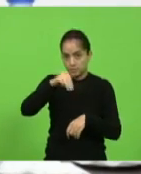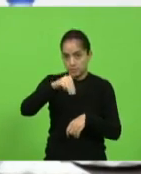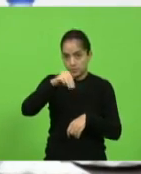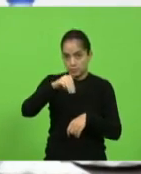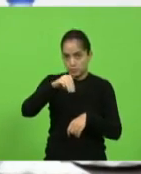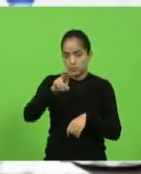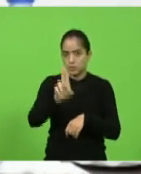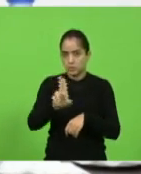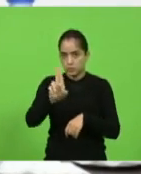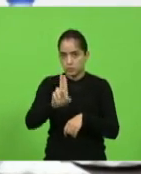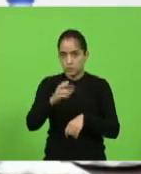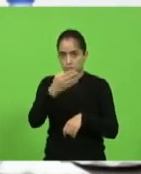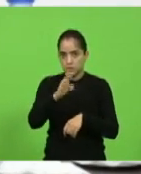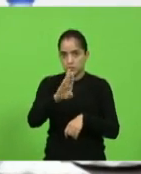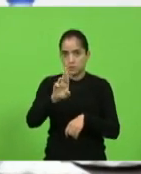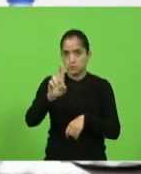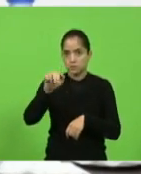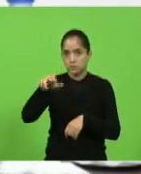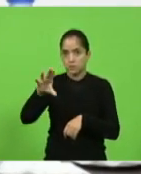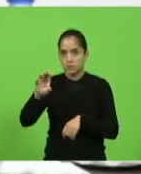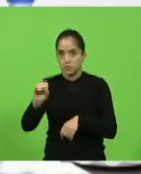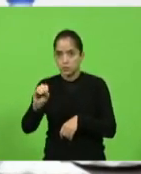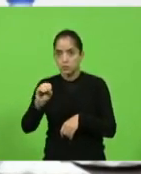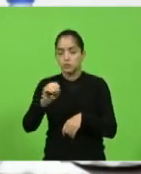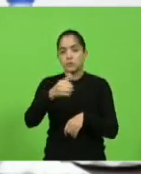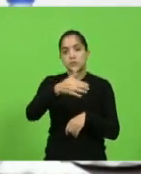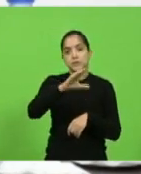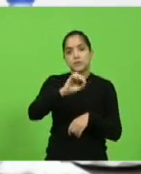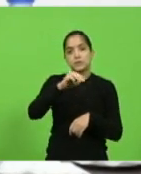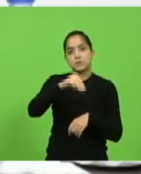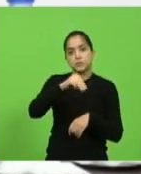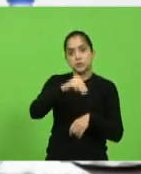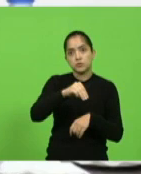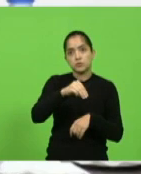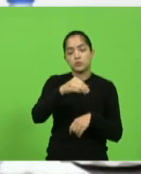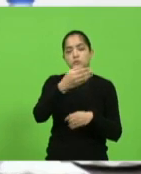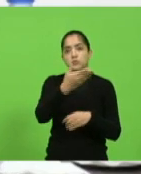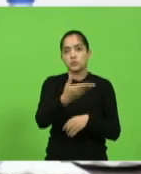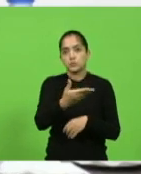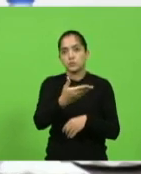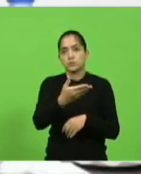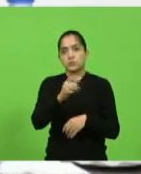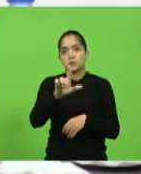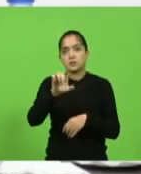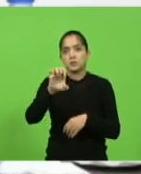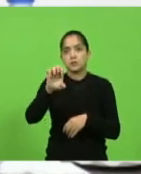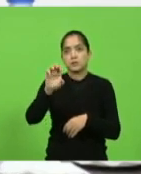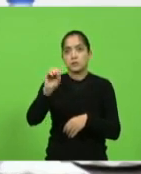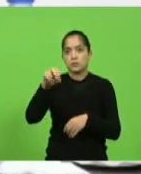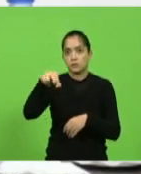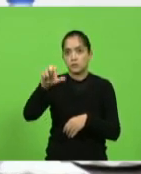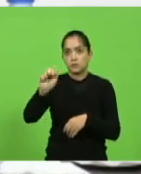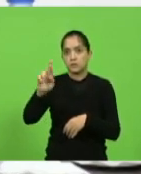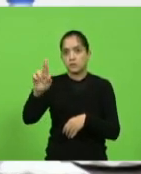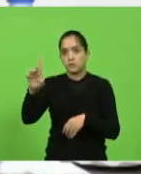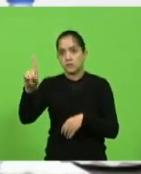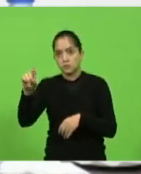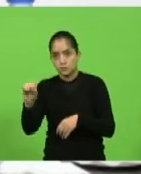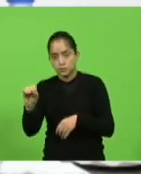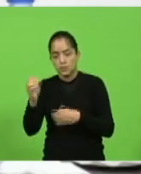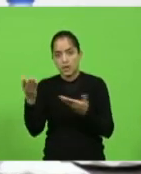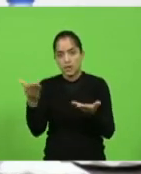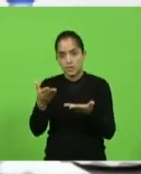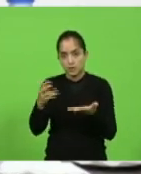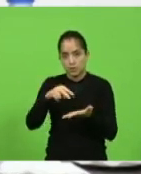utilizados pelo doutor Bruno de Oliveira Carreirão e 10 minutos utilizados pelo doutor Leonardo Borchardt. Tem a palavra, então, para